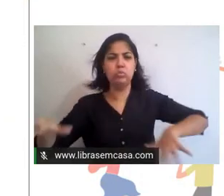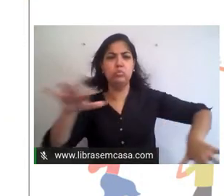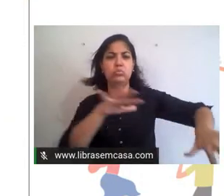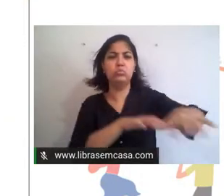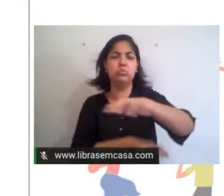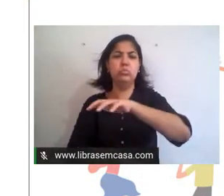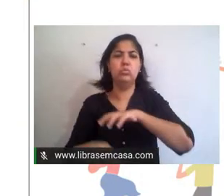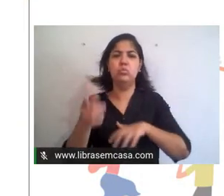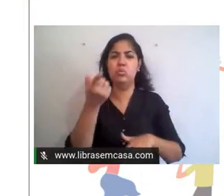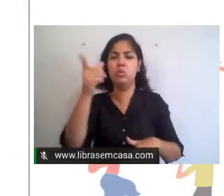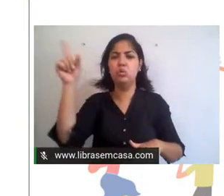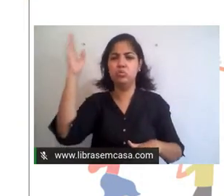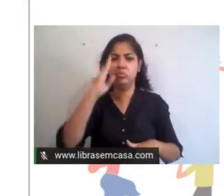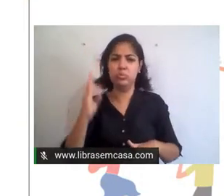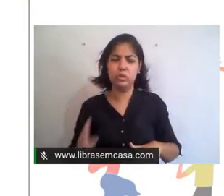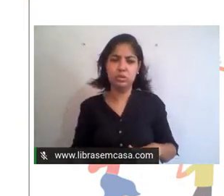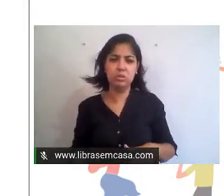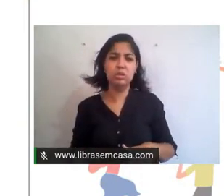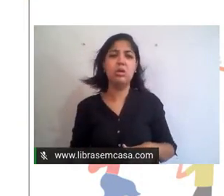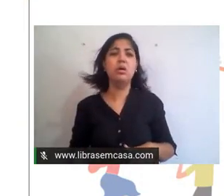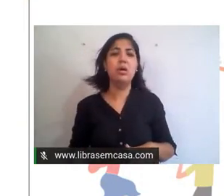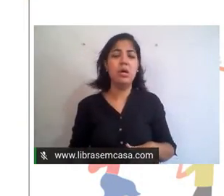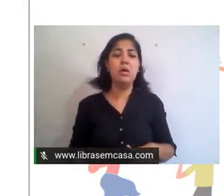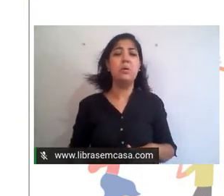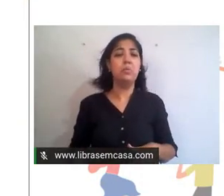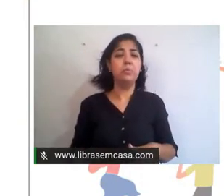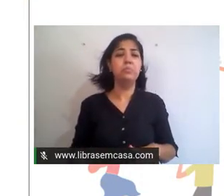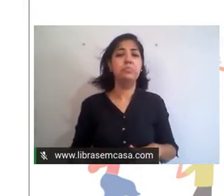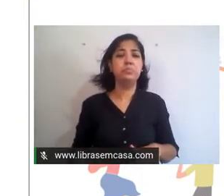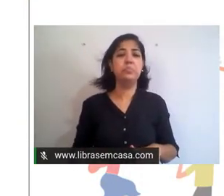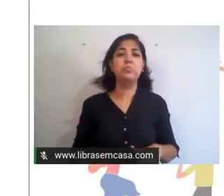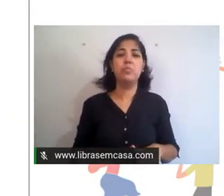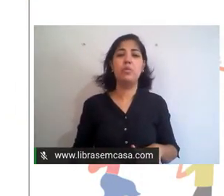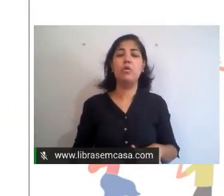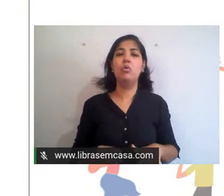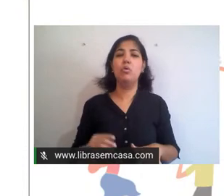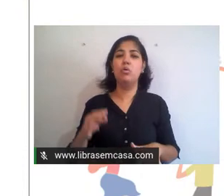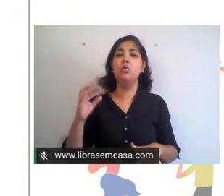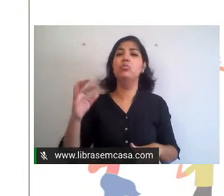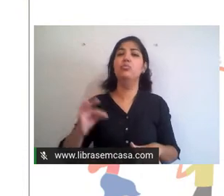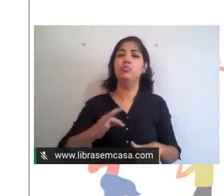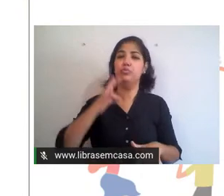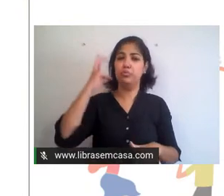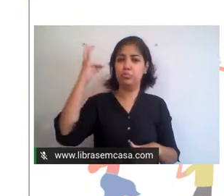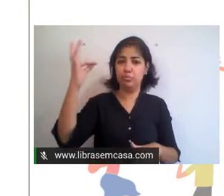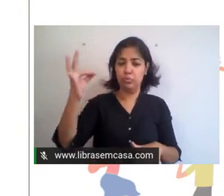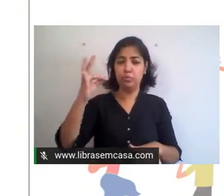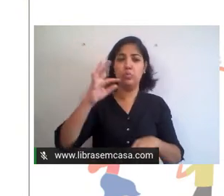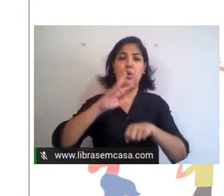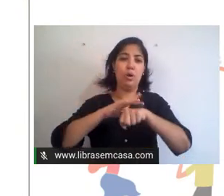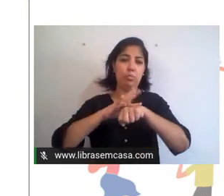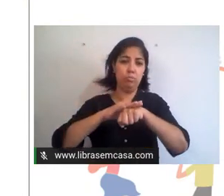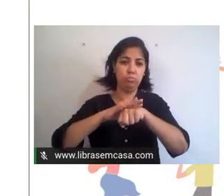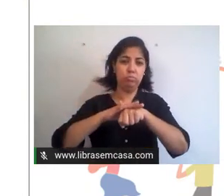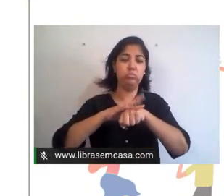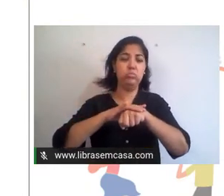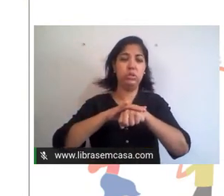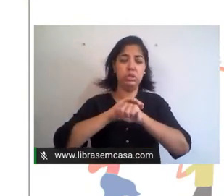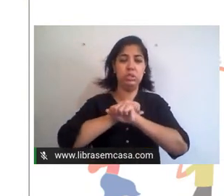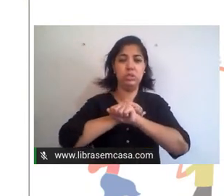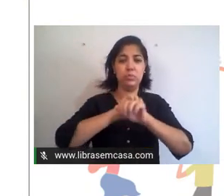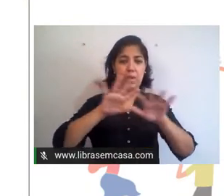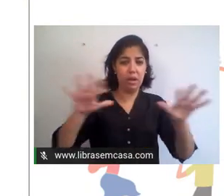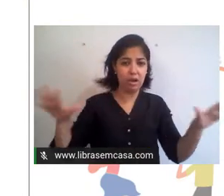há uma indicação de que uma provável futura pandemia tão catastrófica como a